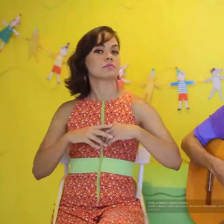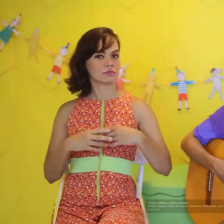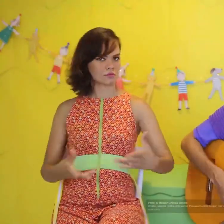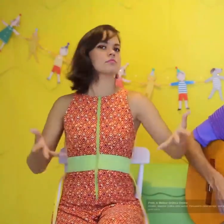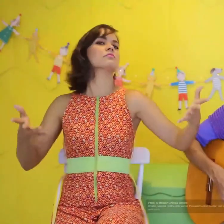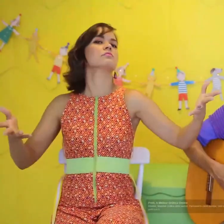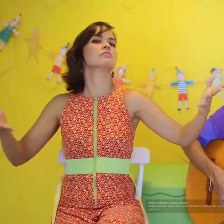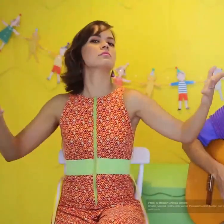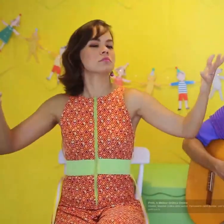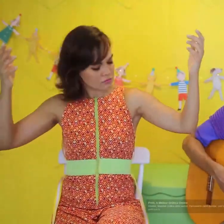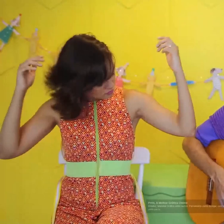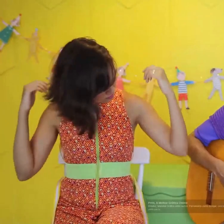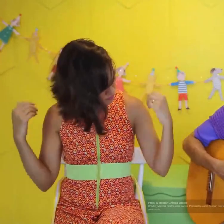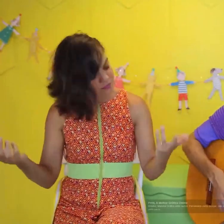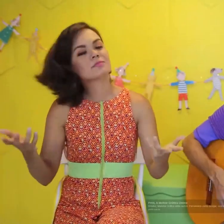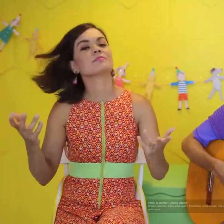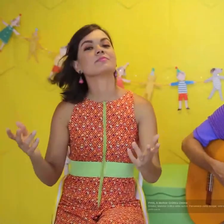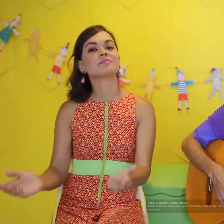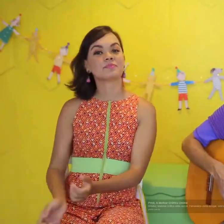de Anansi.